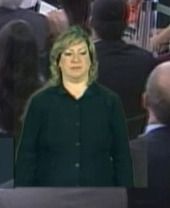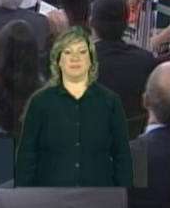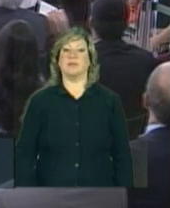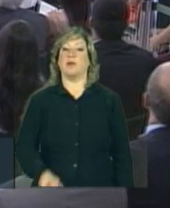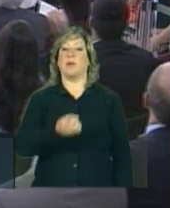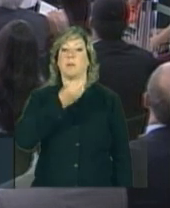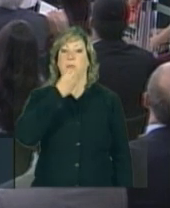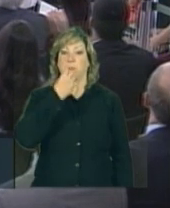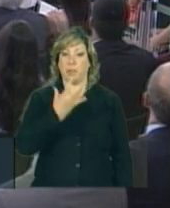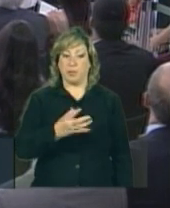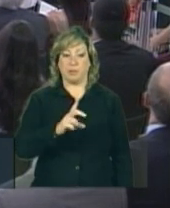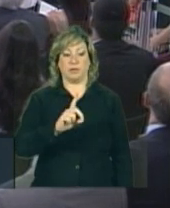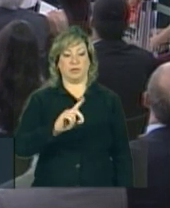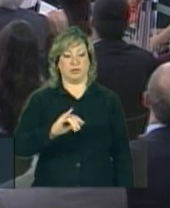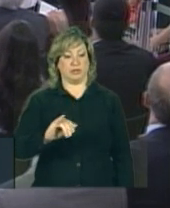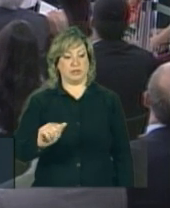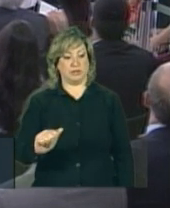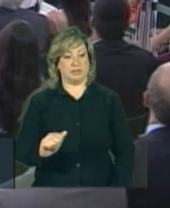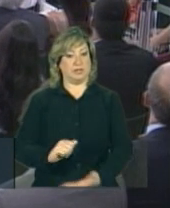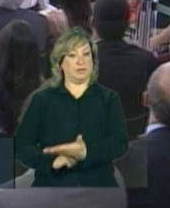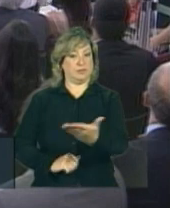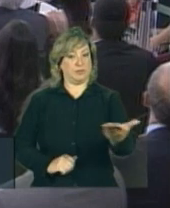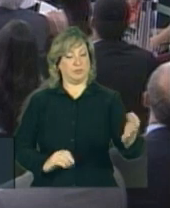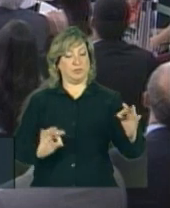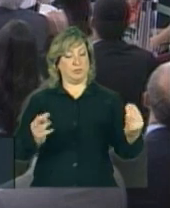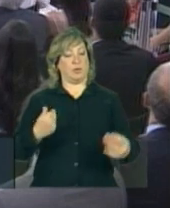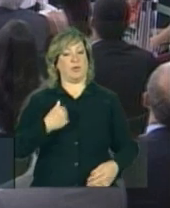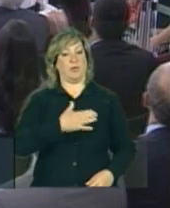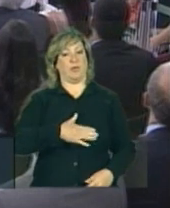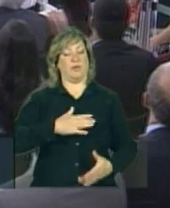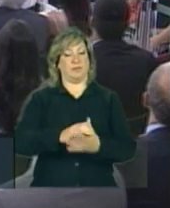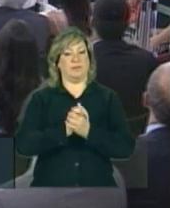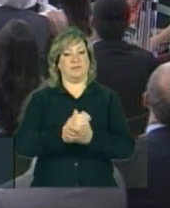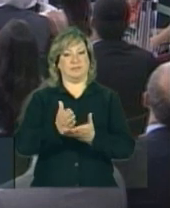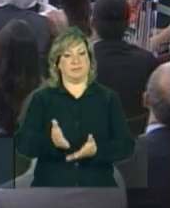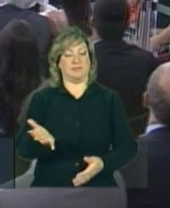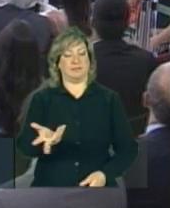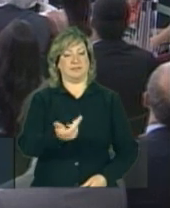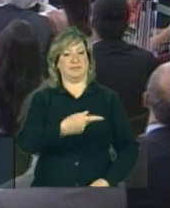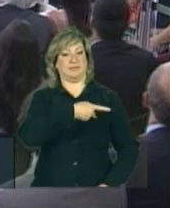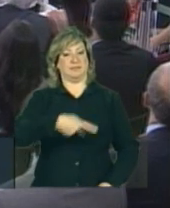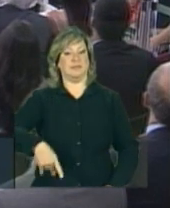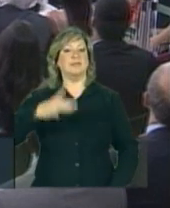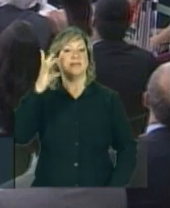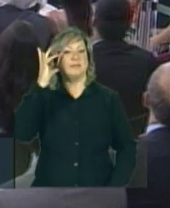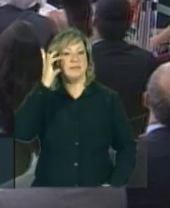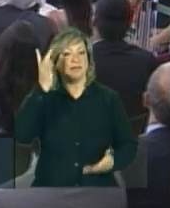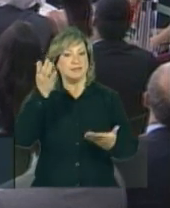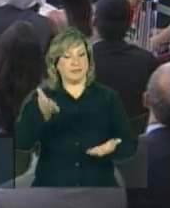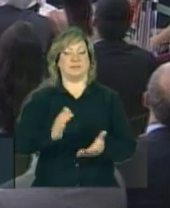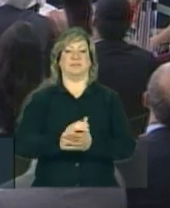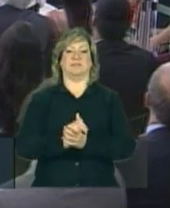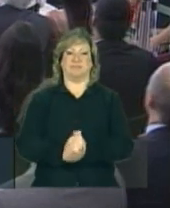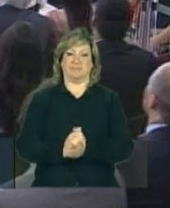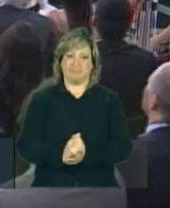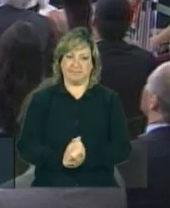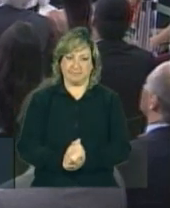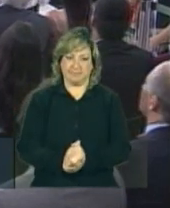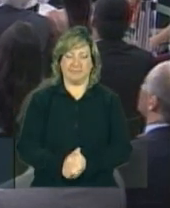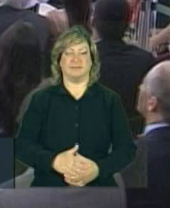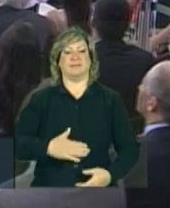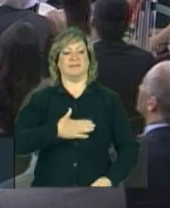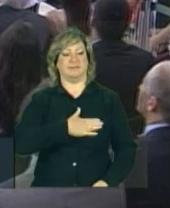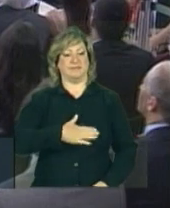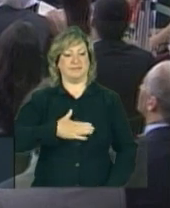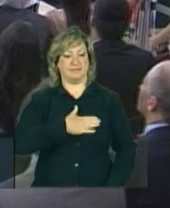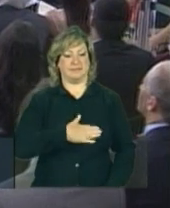Bom dia a todos. Gostaria de saudar a excelentíssima presidente Dilma Rousseff, registrar minha satisfação